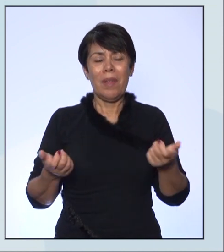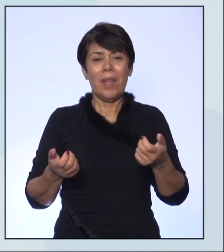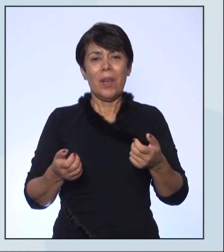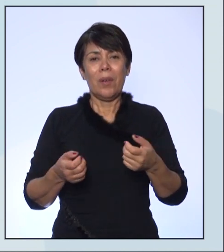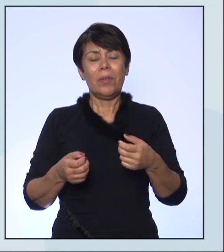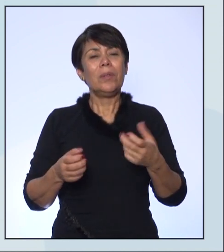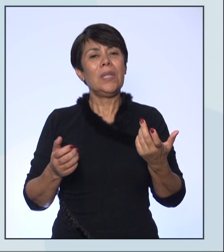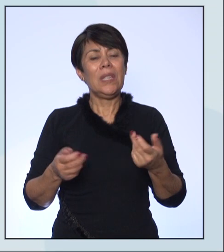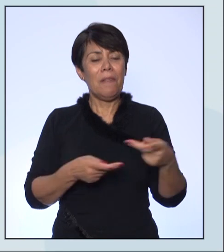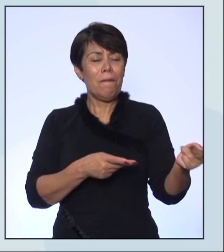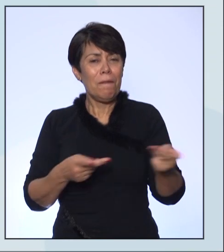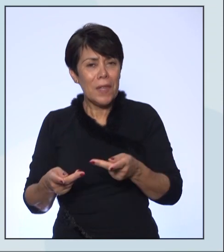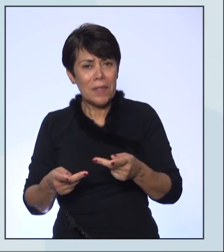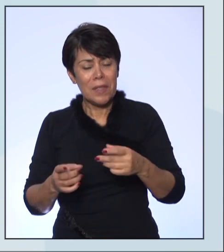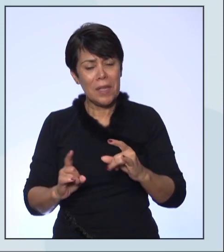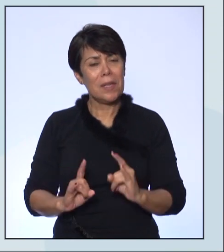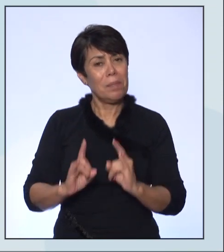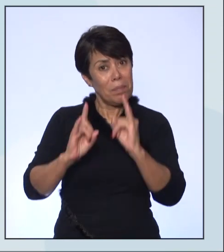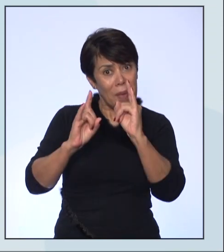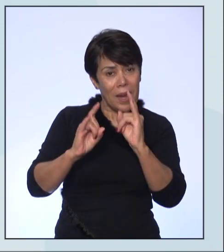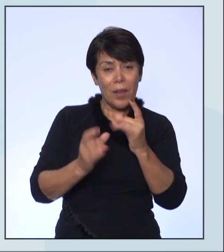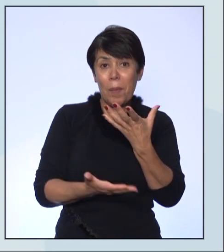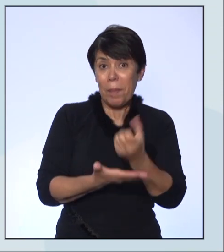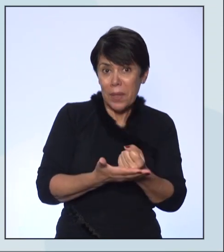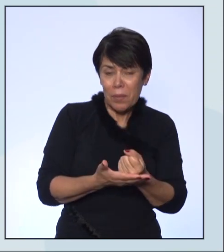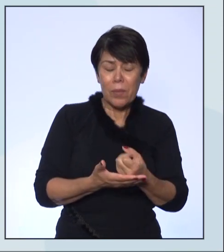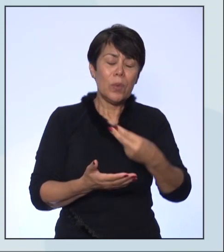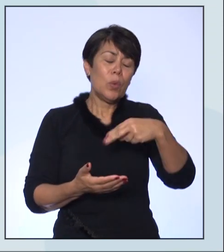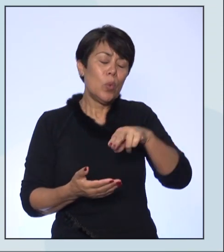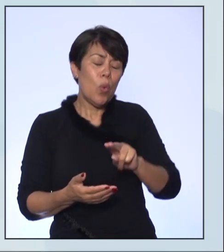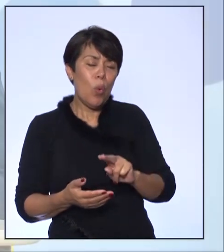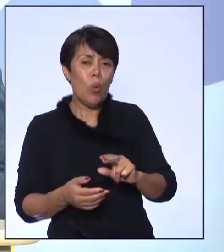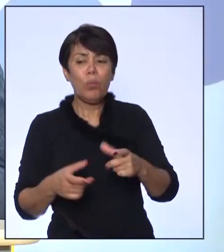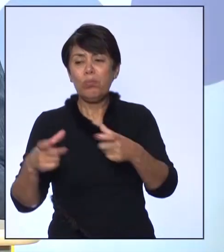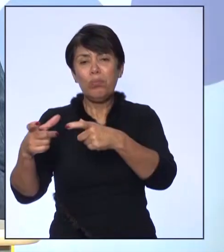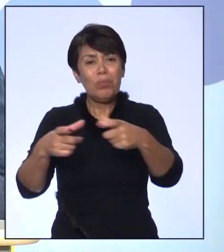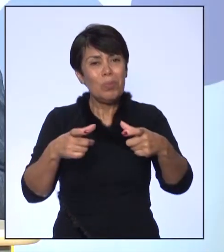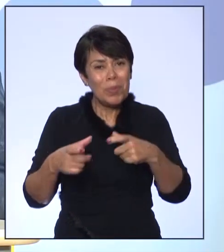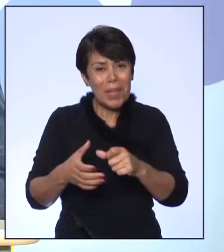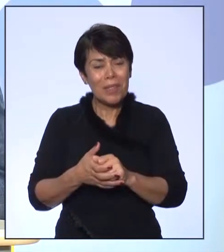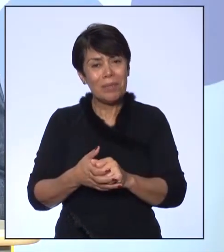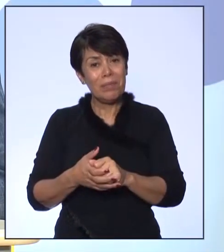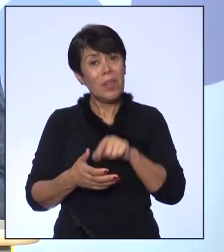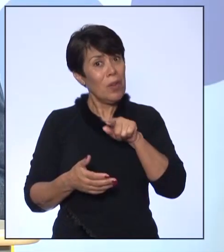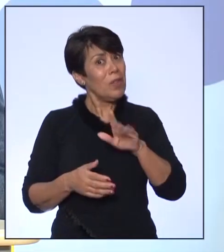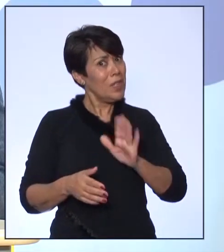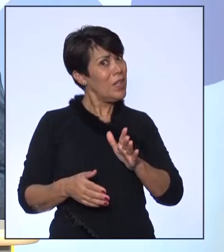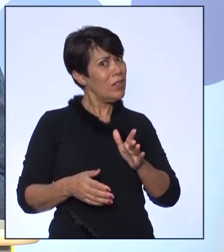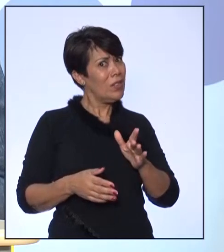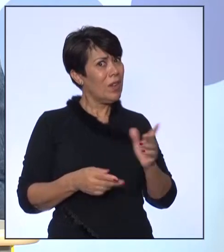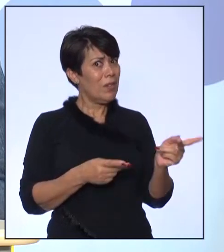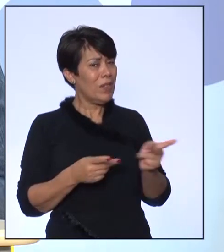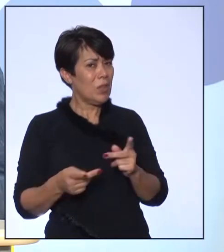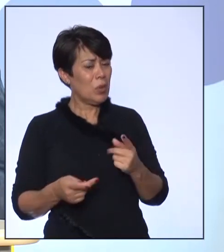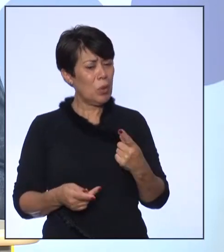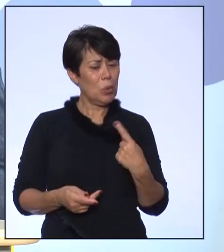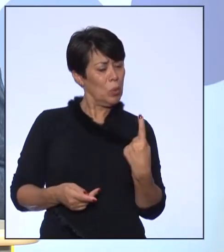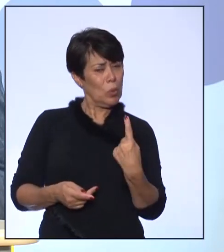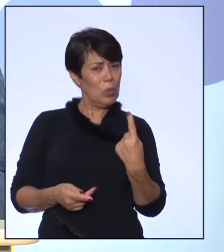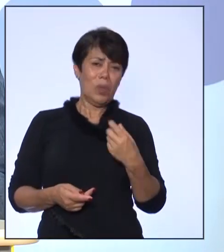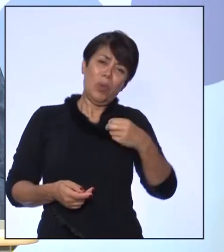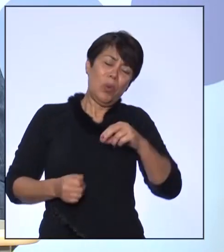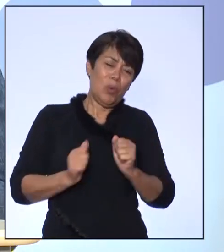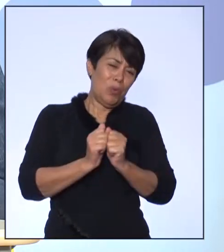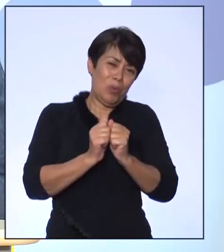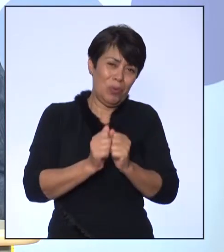em visitas a prédios pertencentes ao patrimônio cultural da cidade. Ou seja, será que você já foi, mesmo sozinho ou com alguma